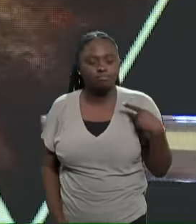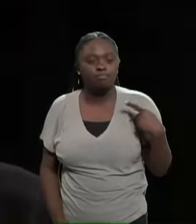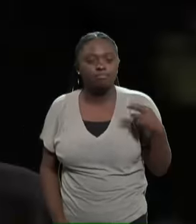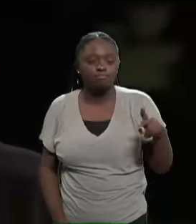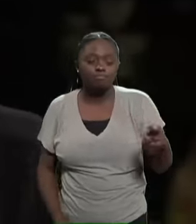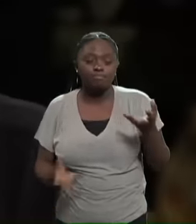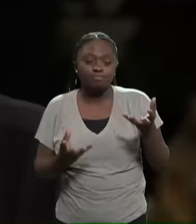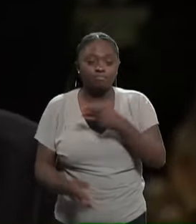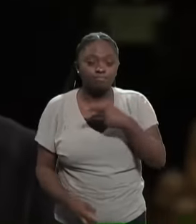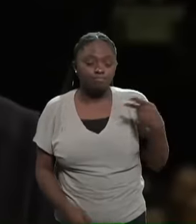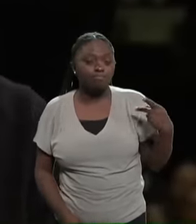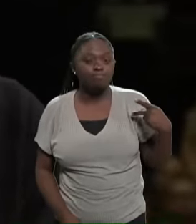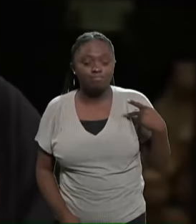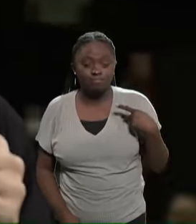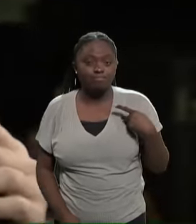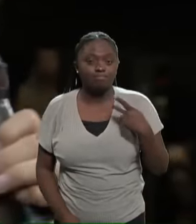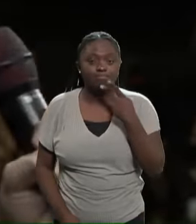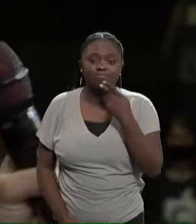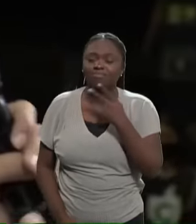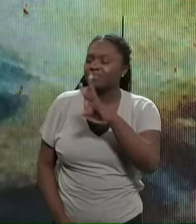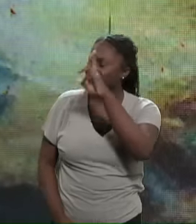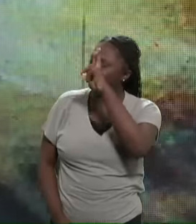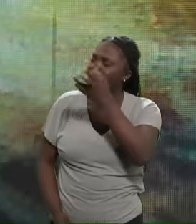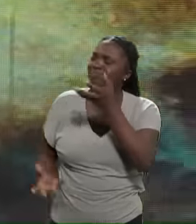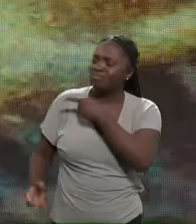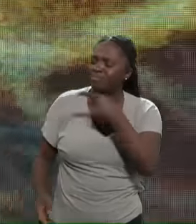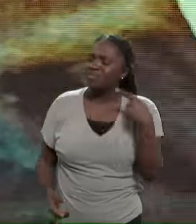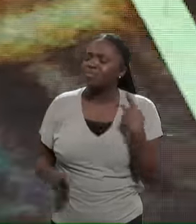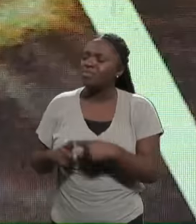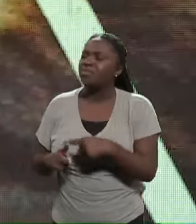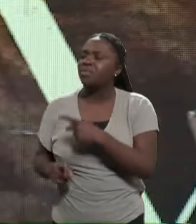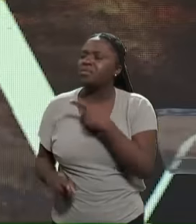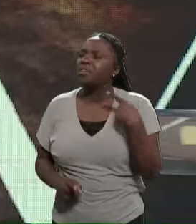falei: Senhor, eu quero ser pastor. Porque pastor tem muito dinheiro.